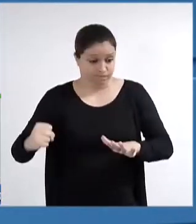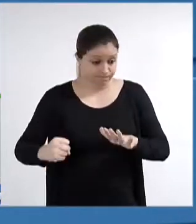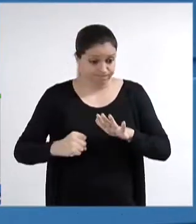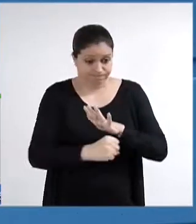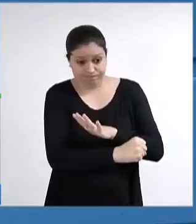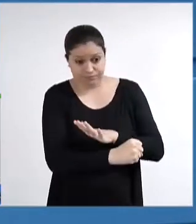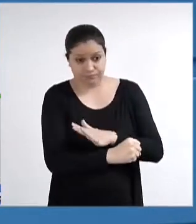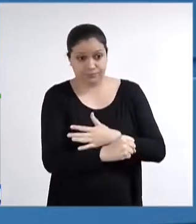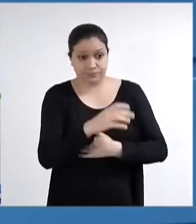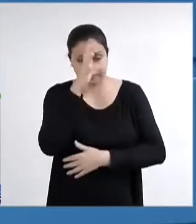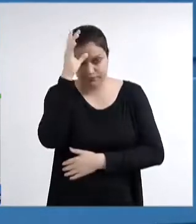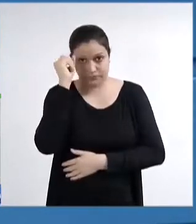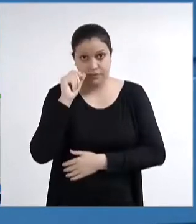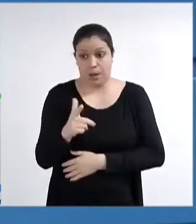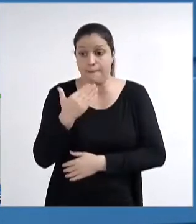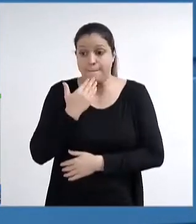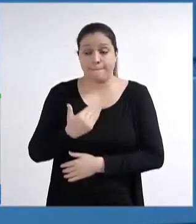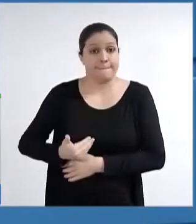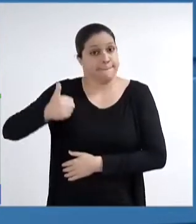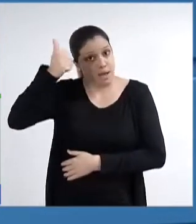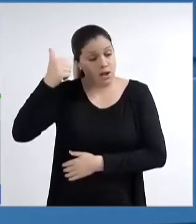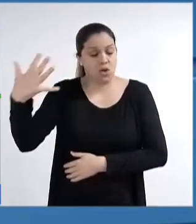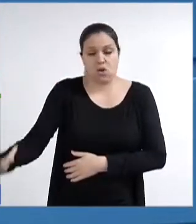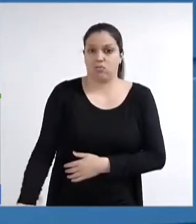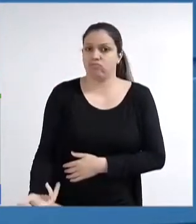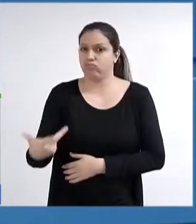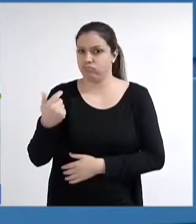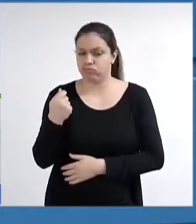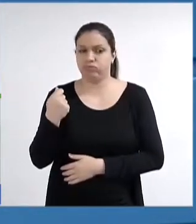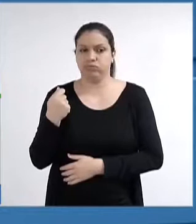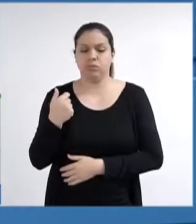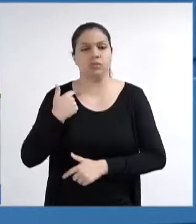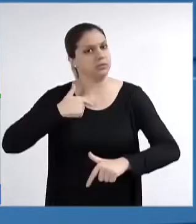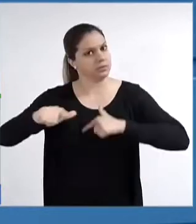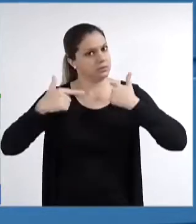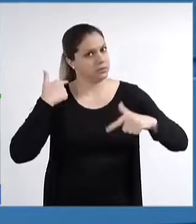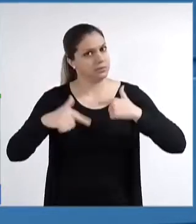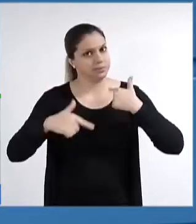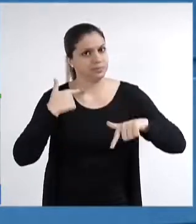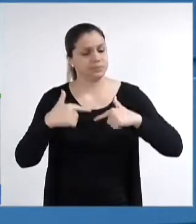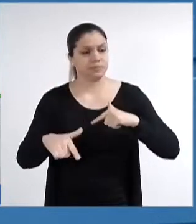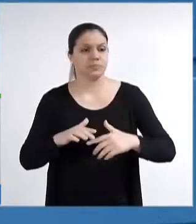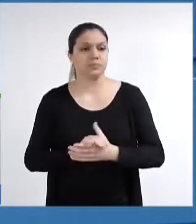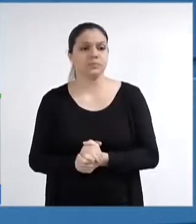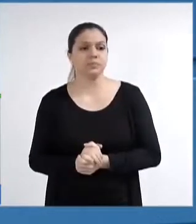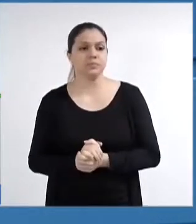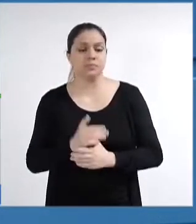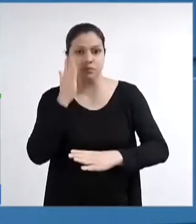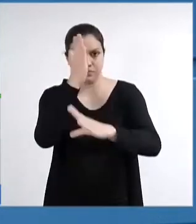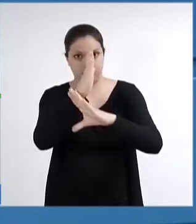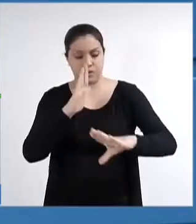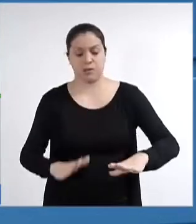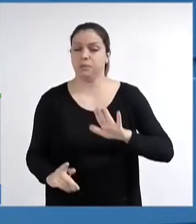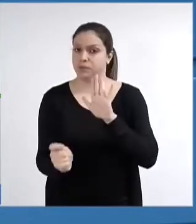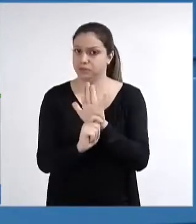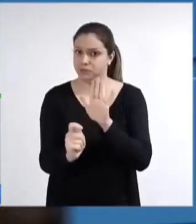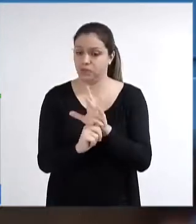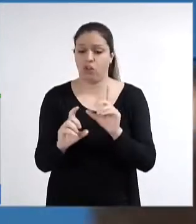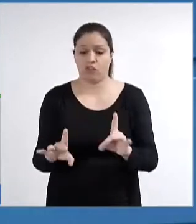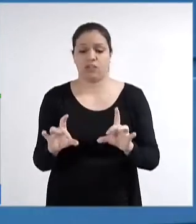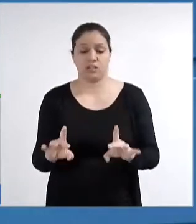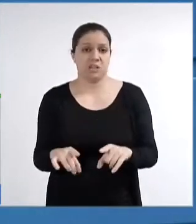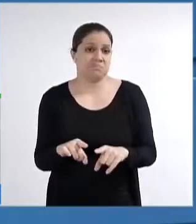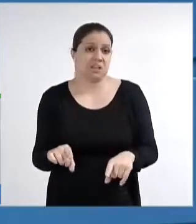do Sul, no sentido de melhorar a eficiência da atividade de repressão, principalmente ao tráfico de drogas, não